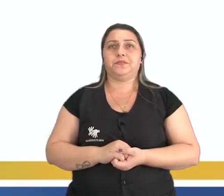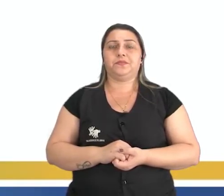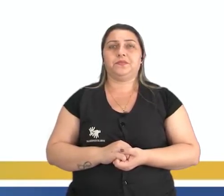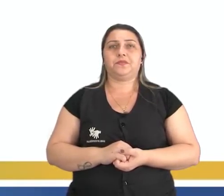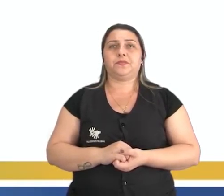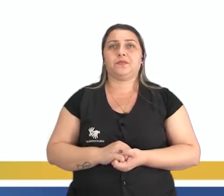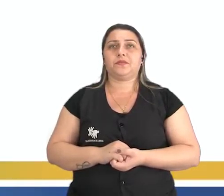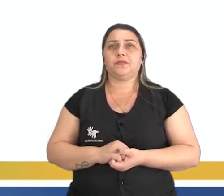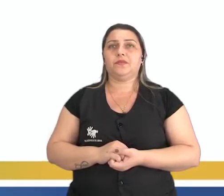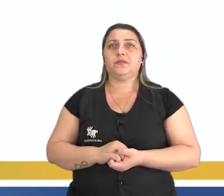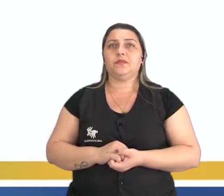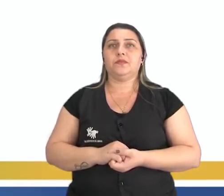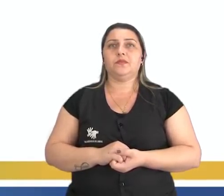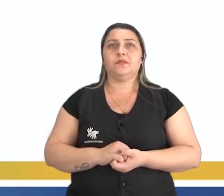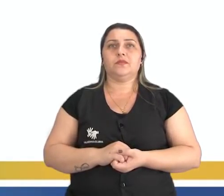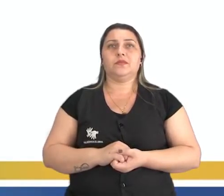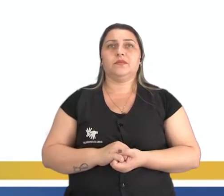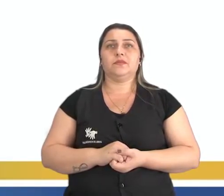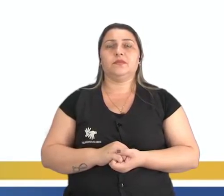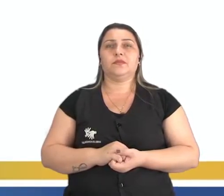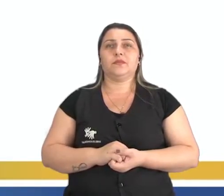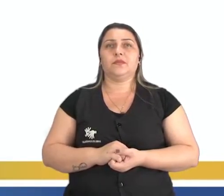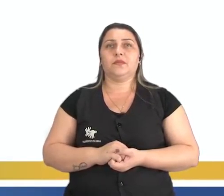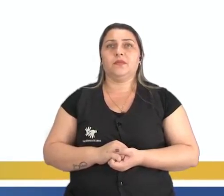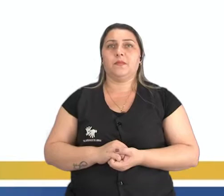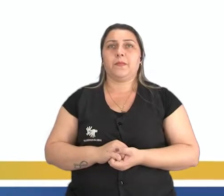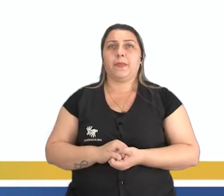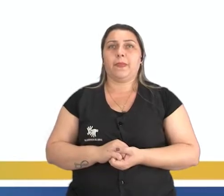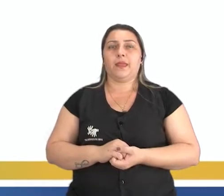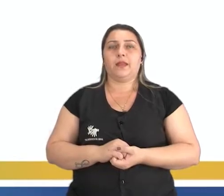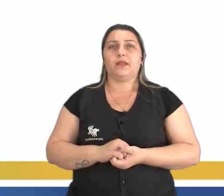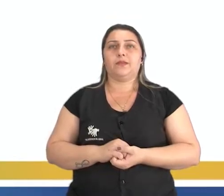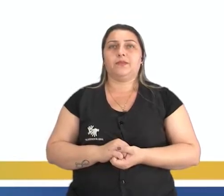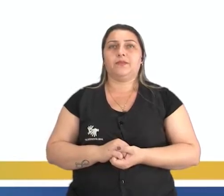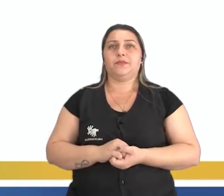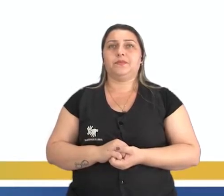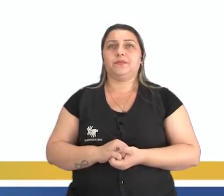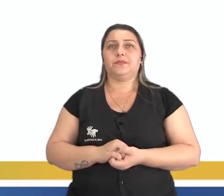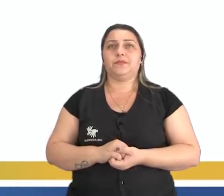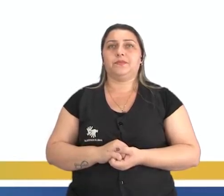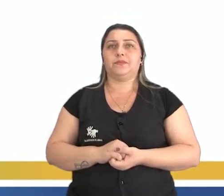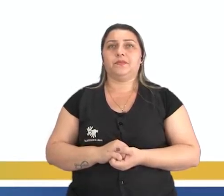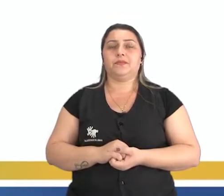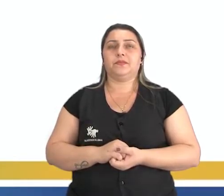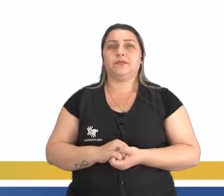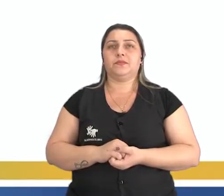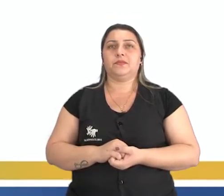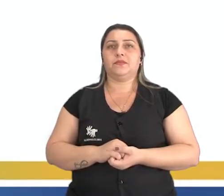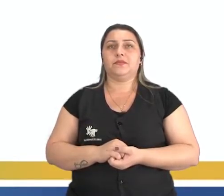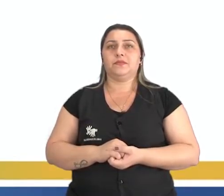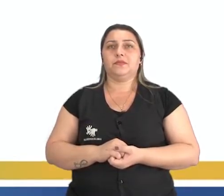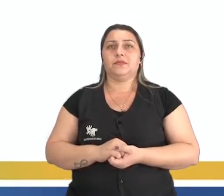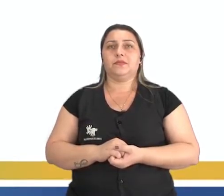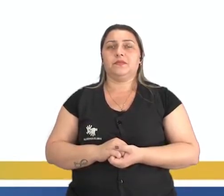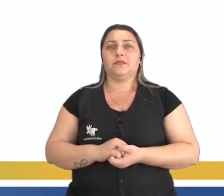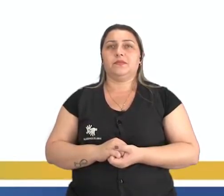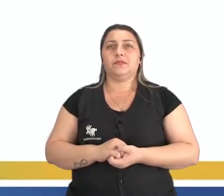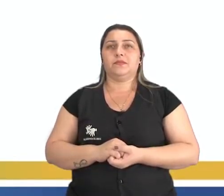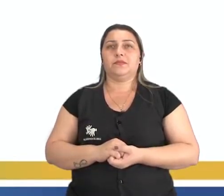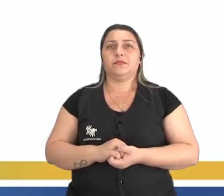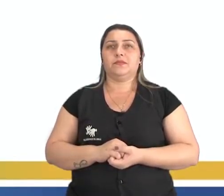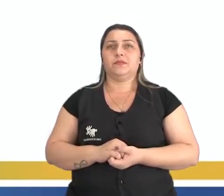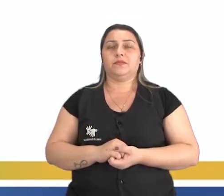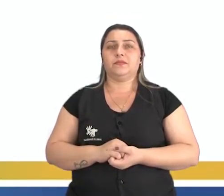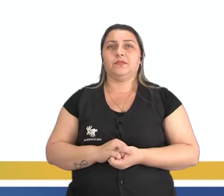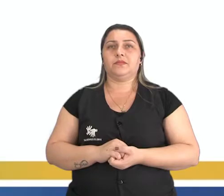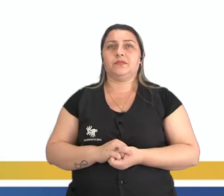maneira que eu vi. Só que ele planeia, quem sabe irmão. 360 e qualquer corrimão. Sentir etiqueta, facilita é ladrão. Nunca fugi, se arranjei confusão. Ganha noção desta visão. Modo